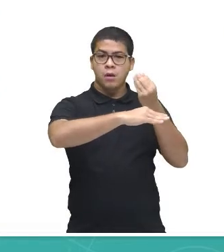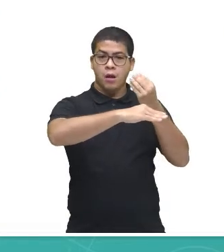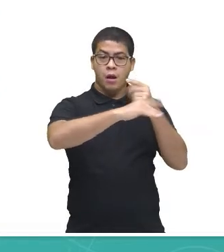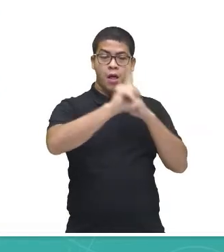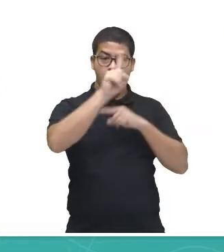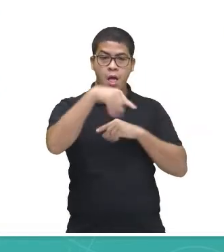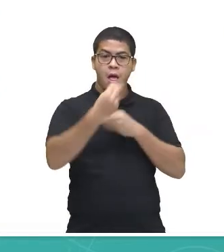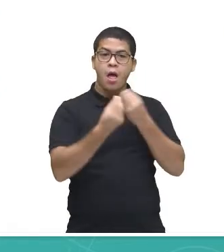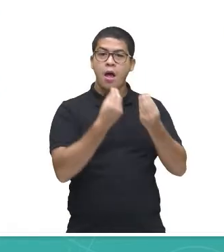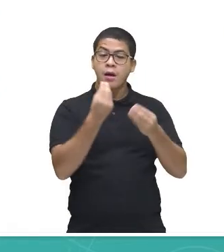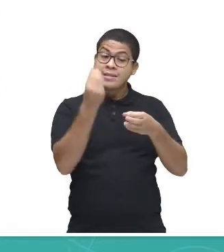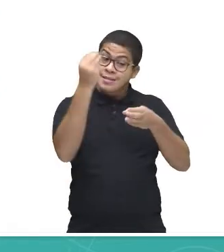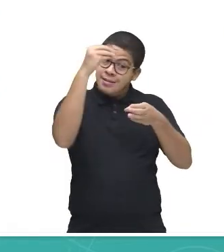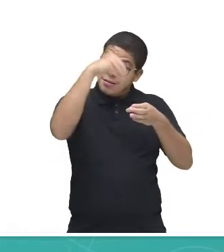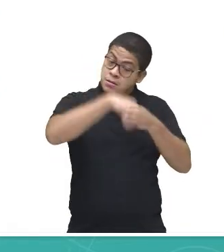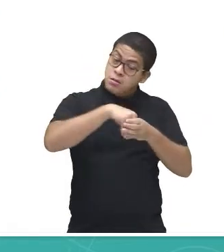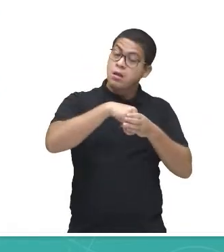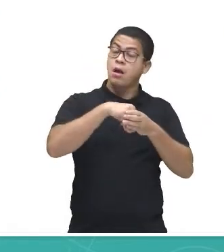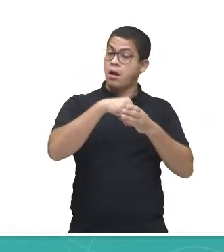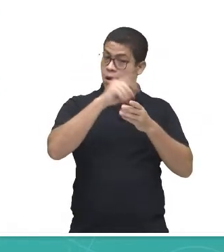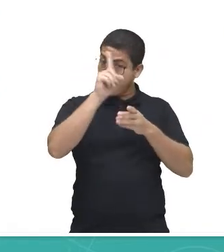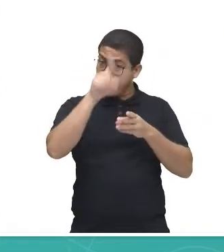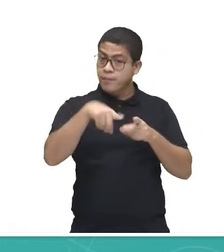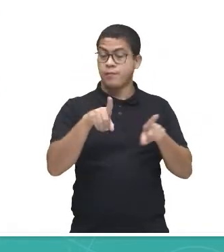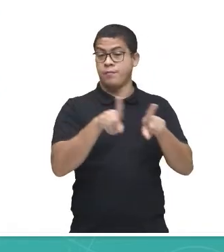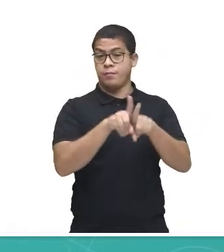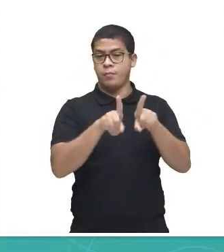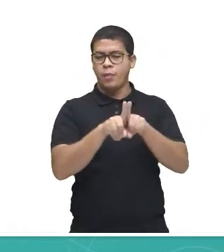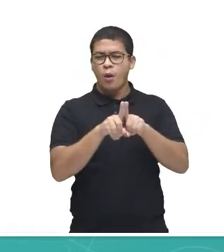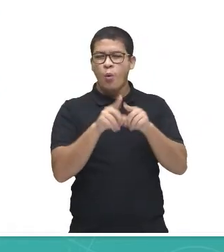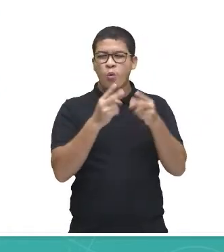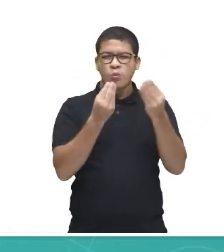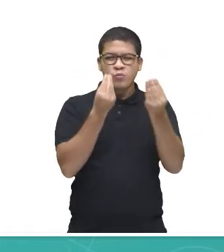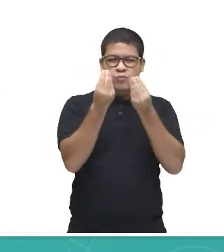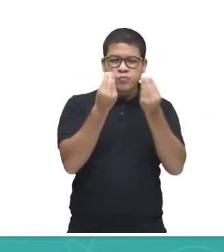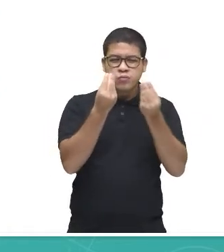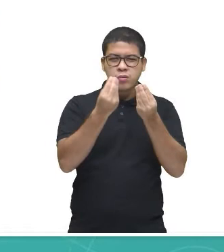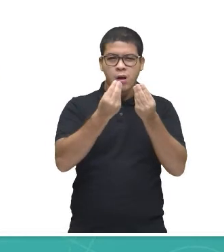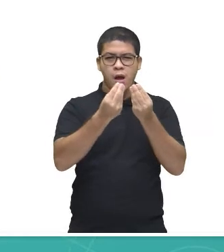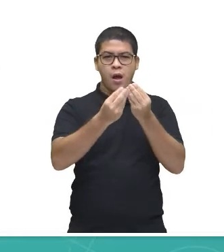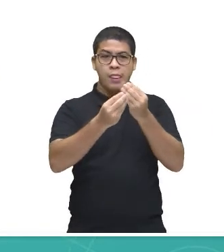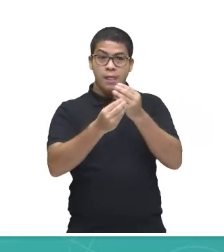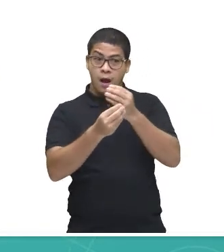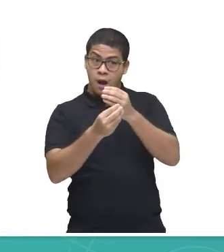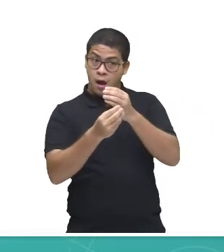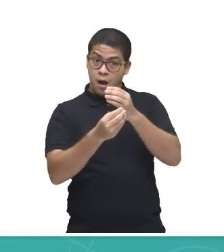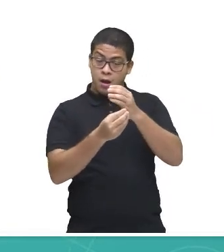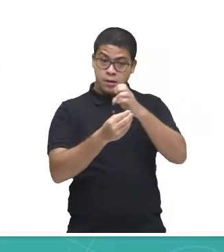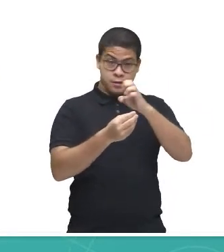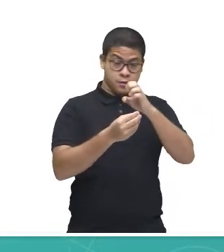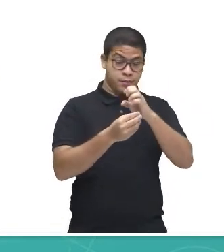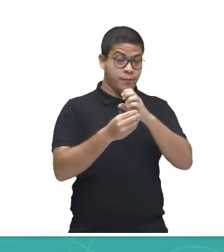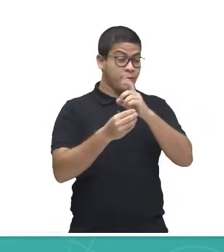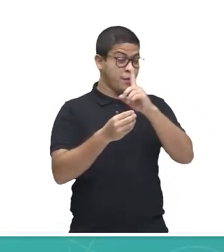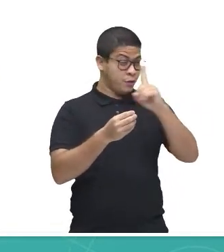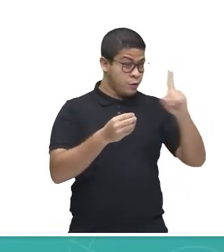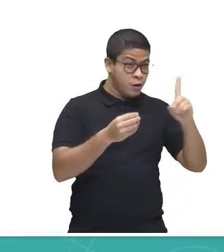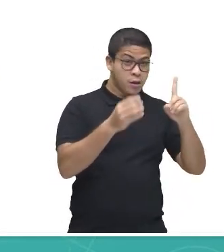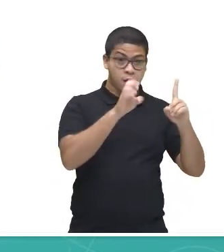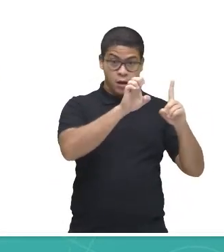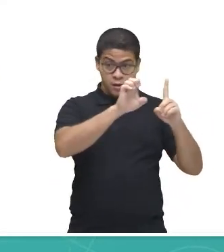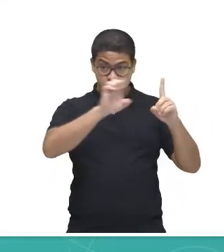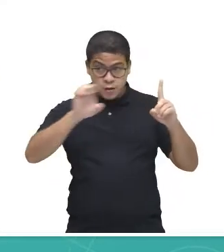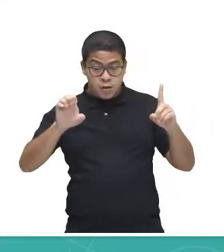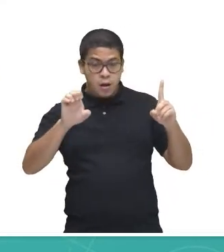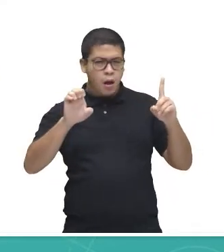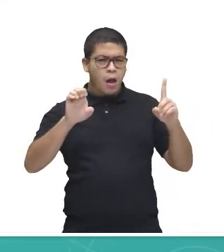que eu estou verificando um ângulo que está à esquerda e um ângulo que está à direita dessa